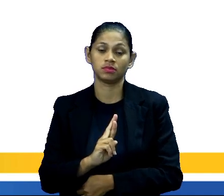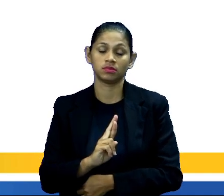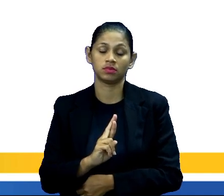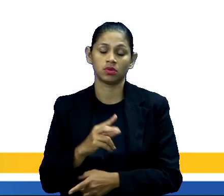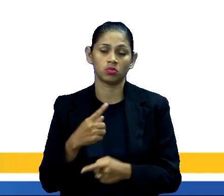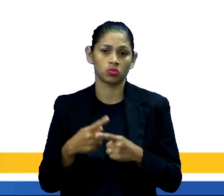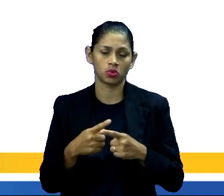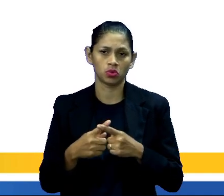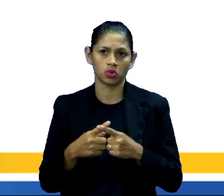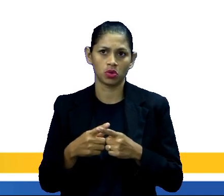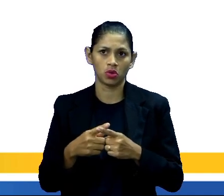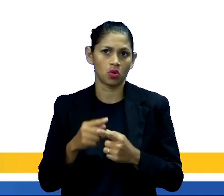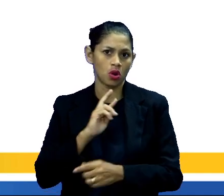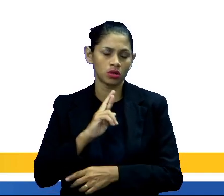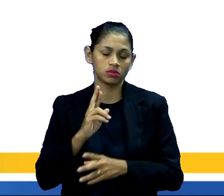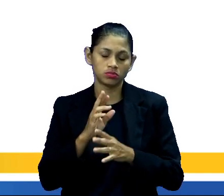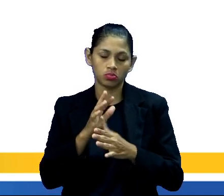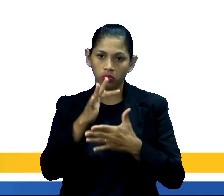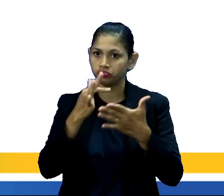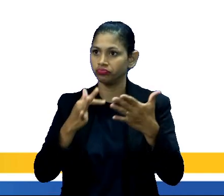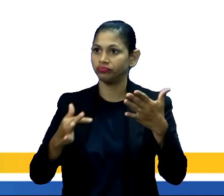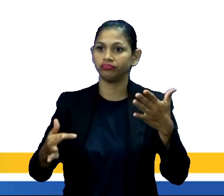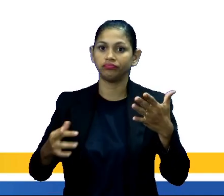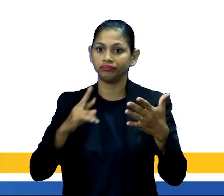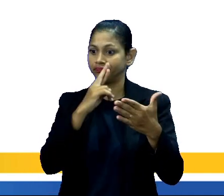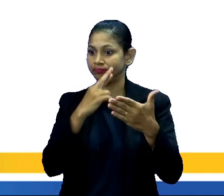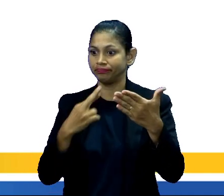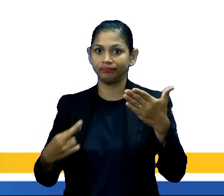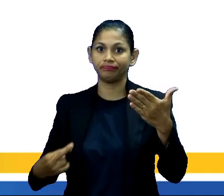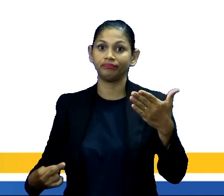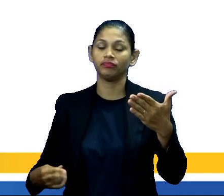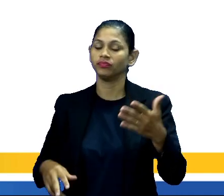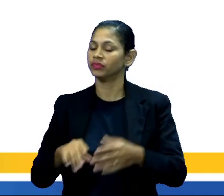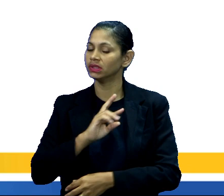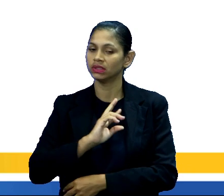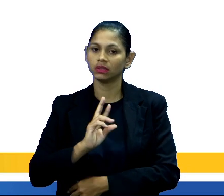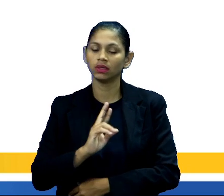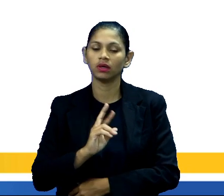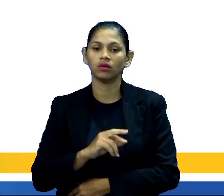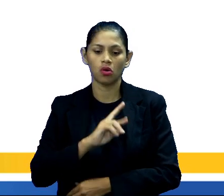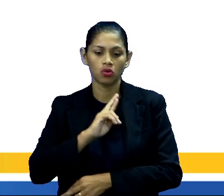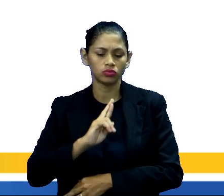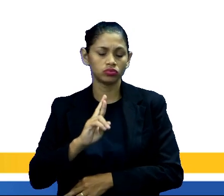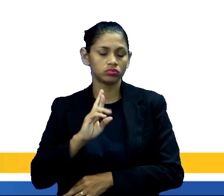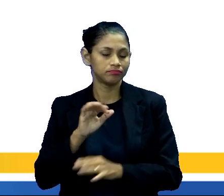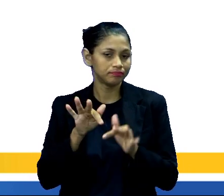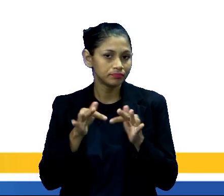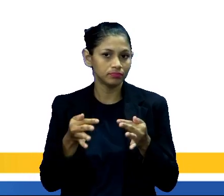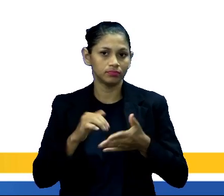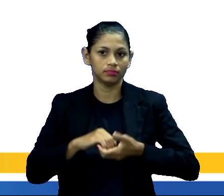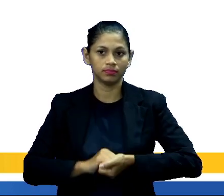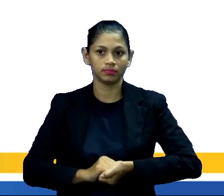ok? Não vai ser uma resposta tão longa, portanto, você vai utilizar somente essas short answers.